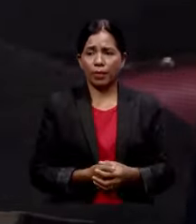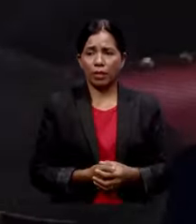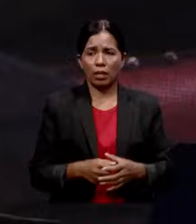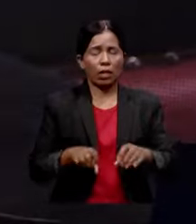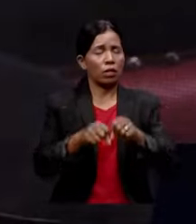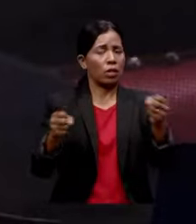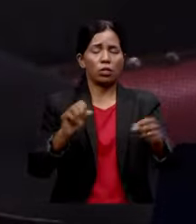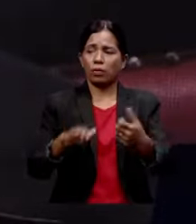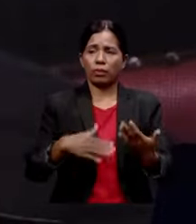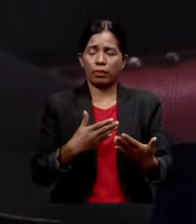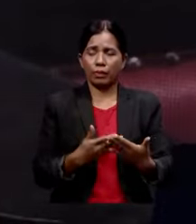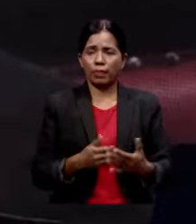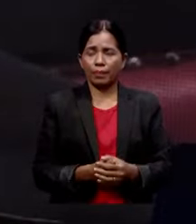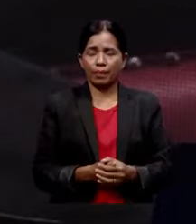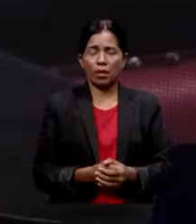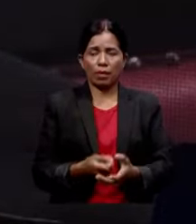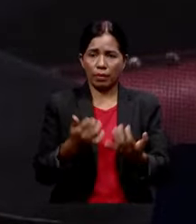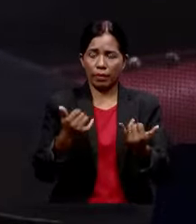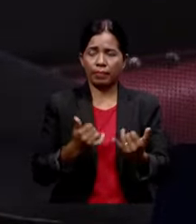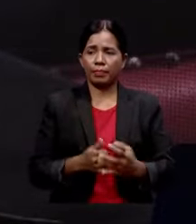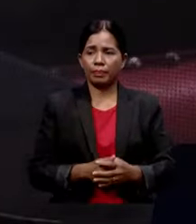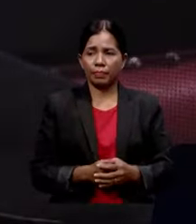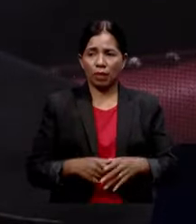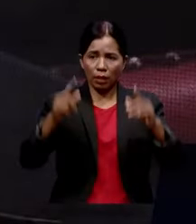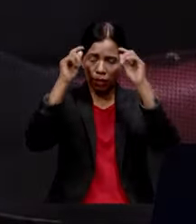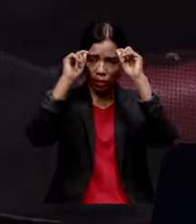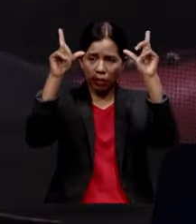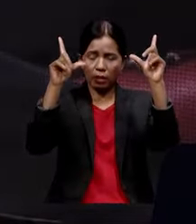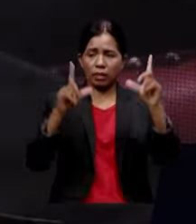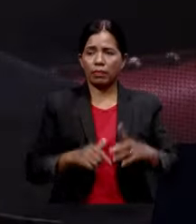estraga tudo. Neruni, Timor-Leste,